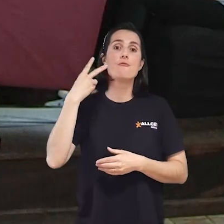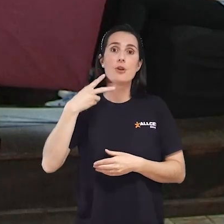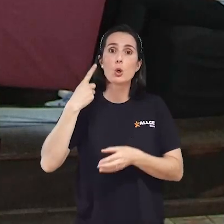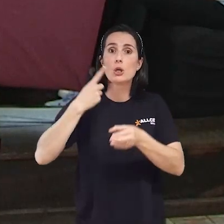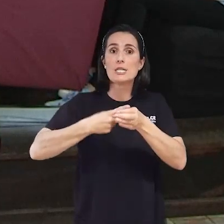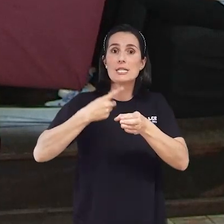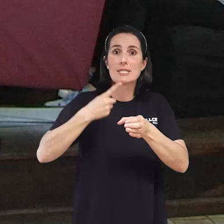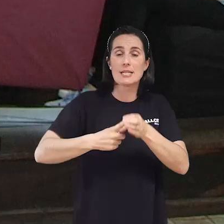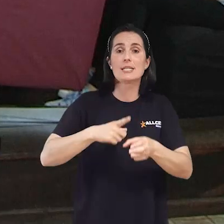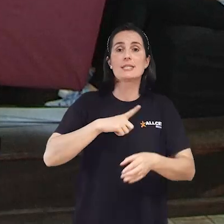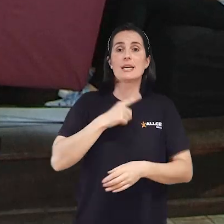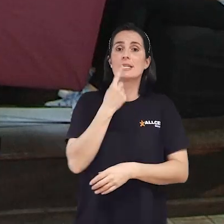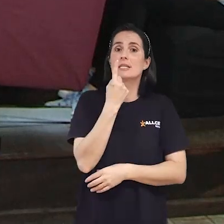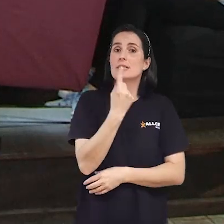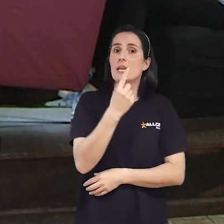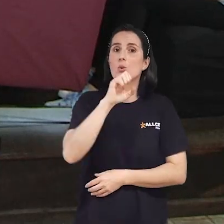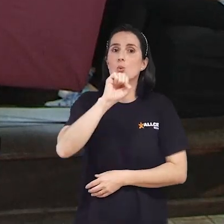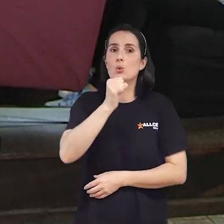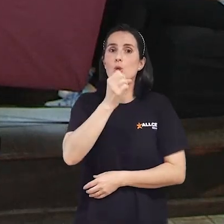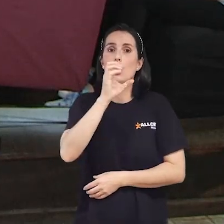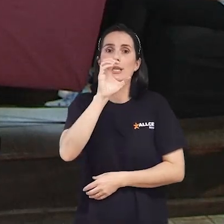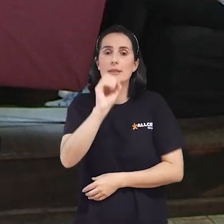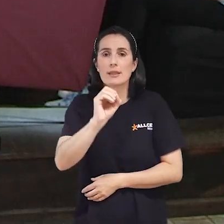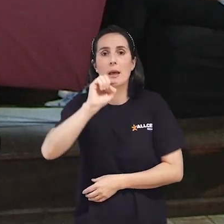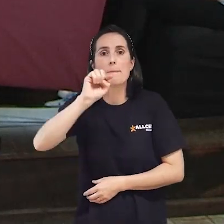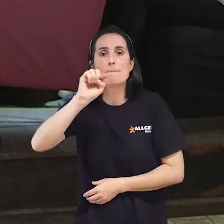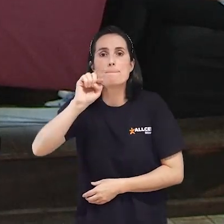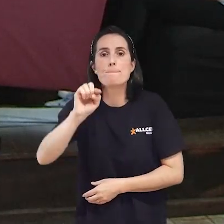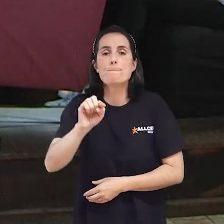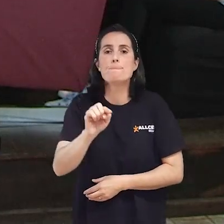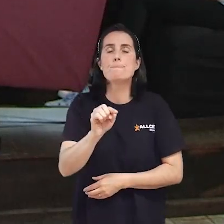da Câmara, né? De ser vereador mirim,